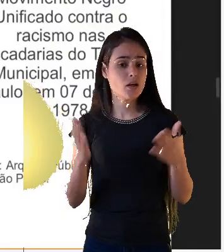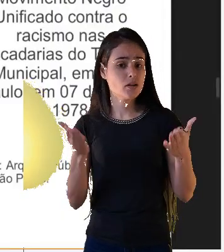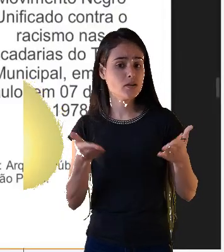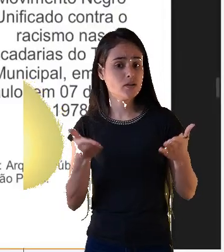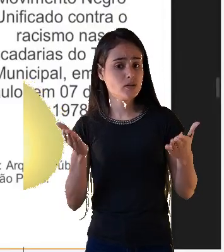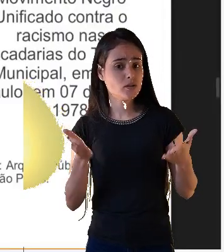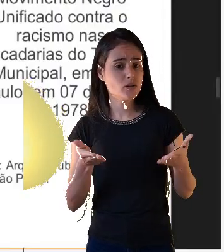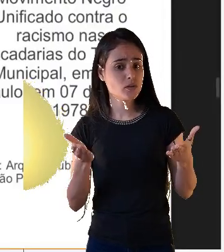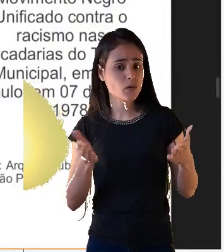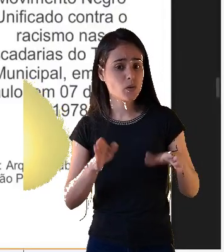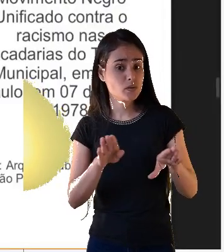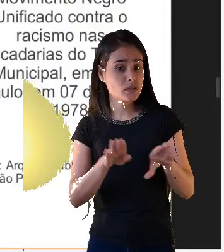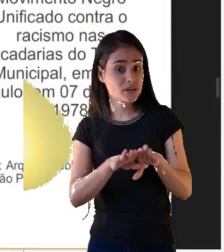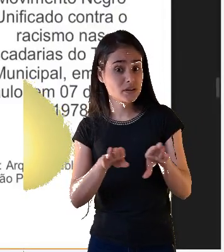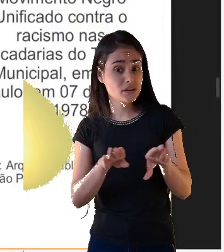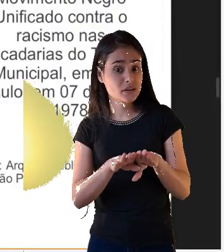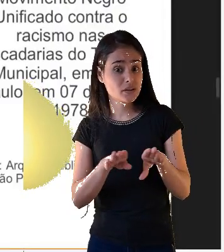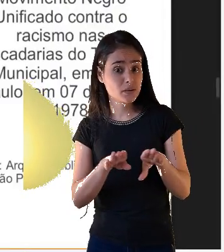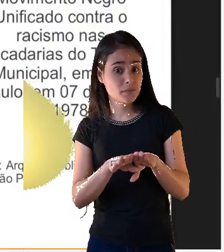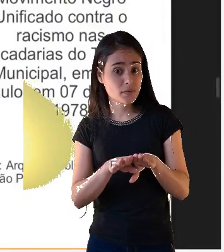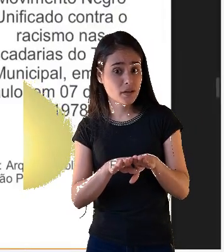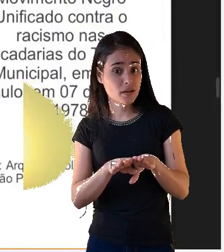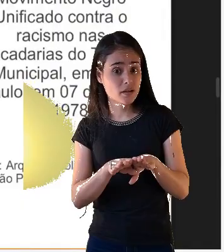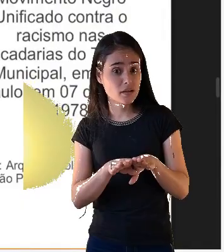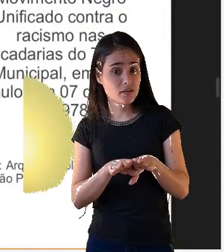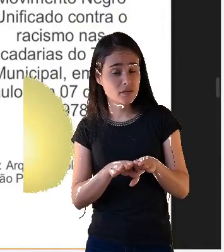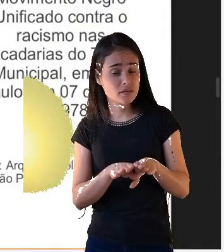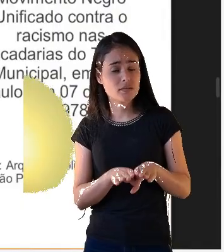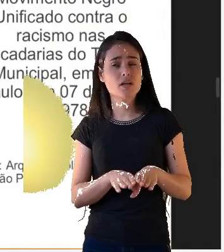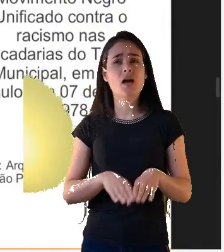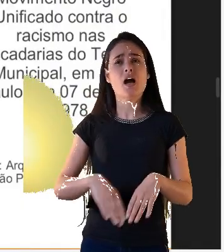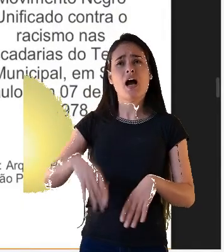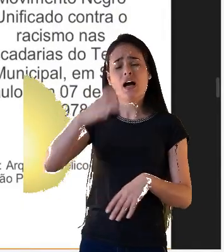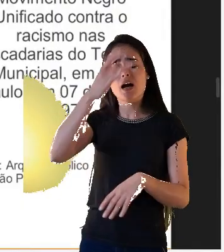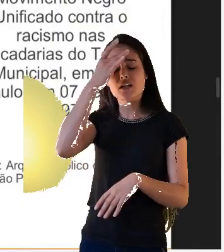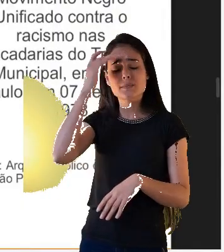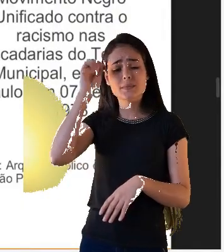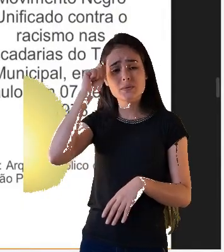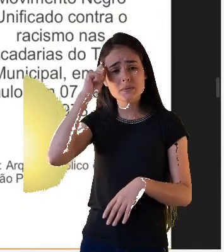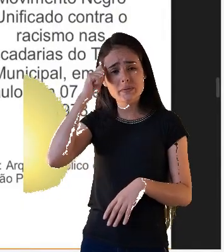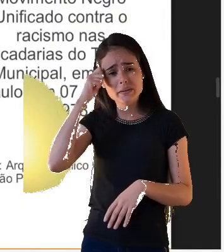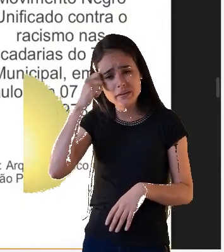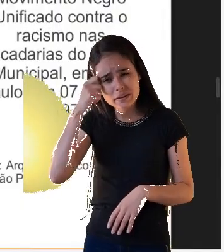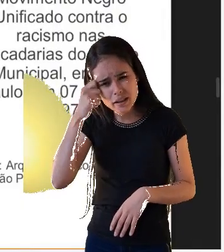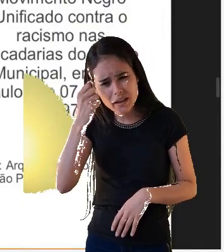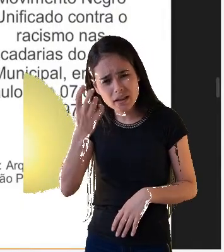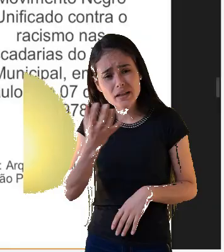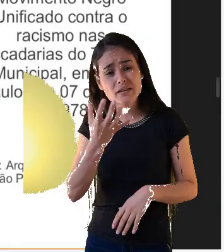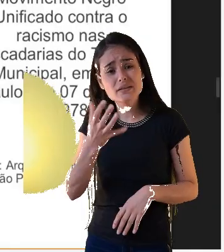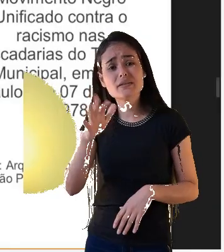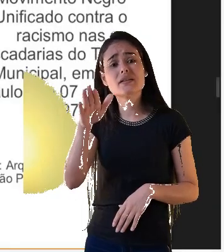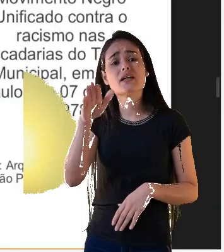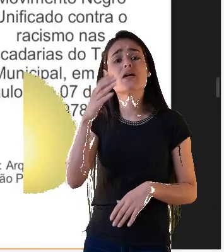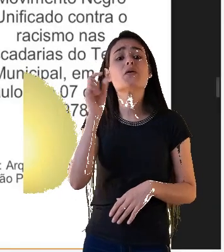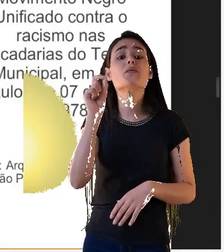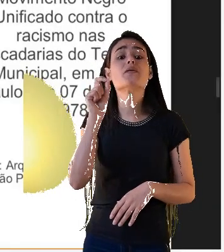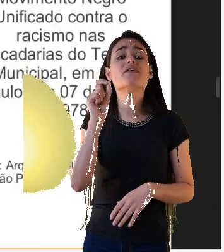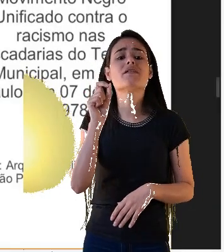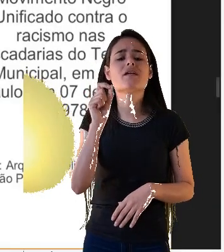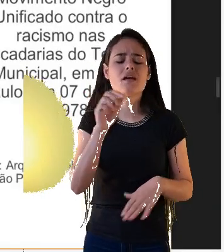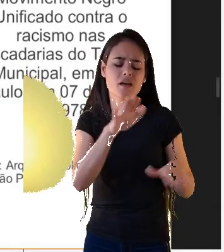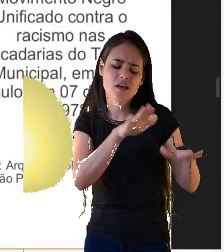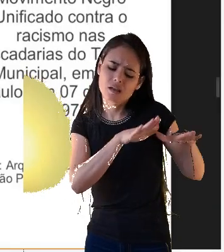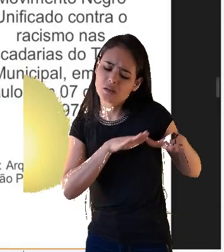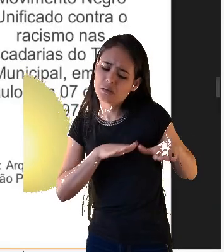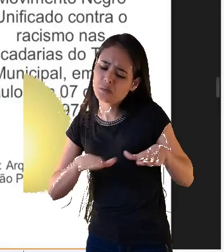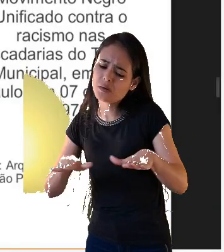igualdade racial, equidade, enfim. E se a gente for pensar hoje, né, a pauta do movimento negro